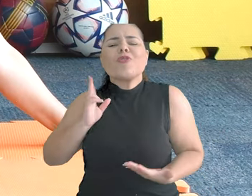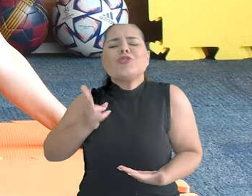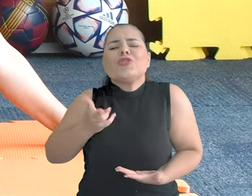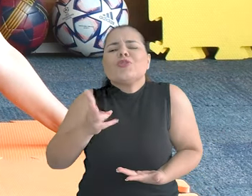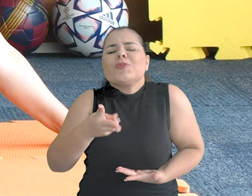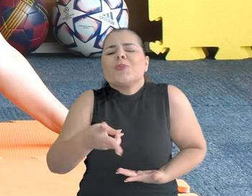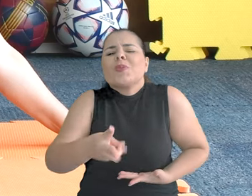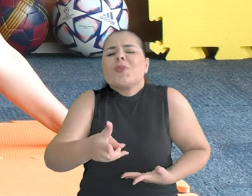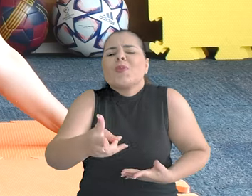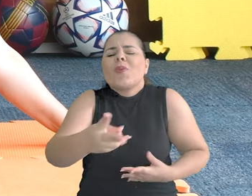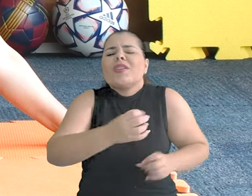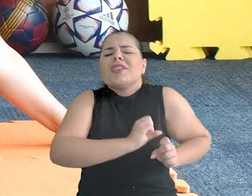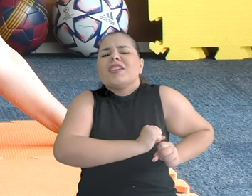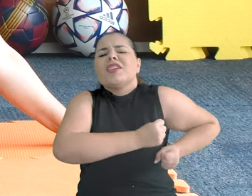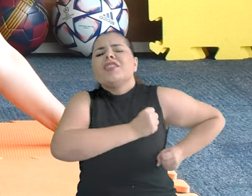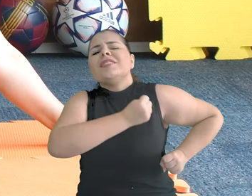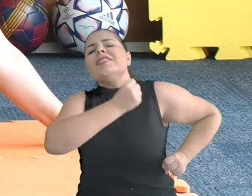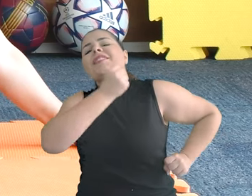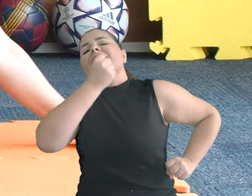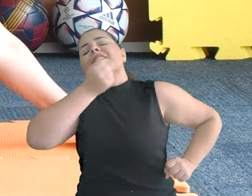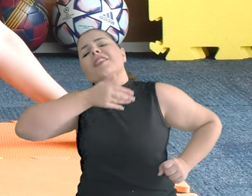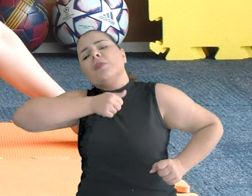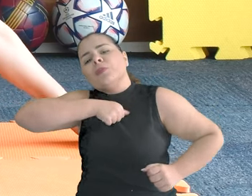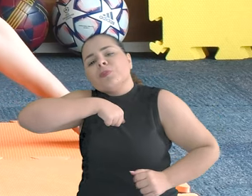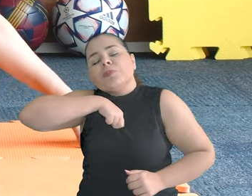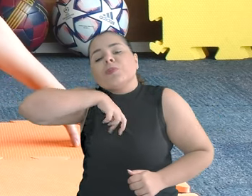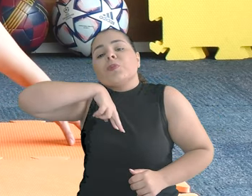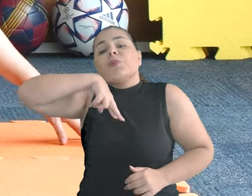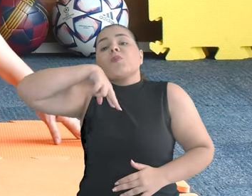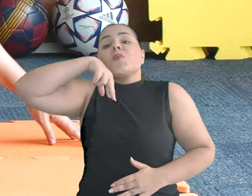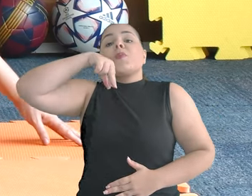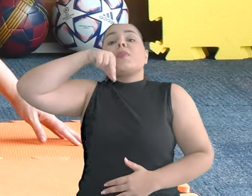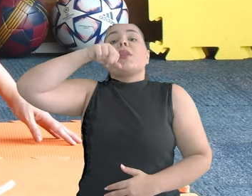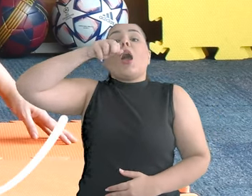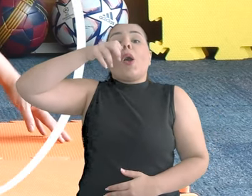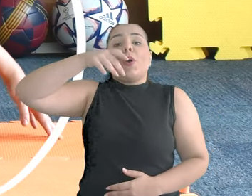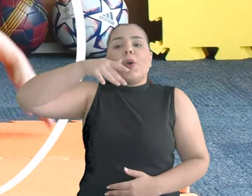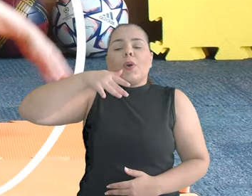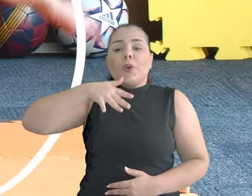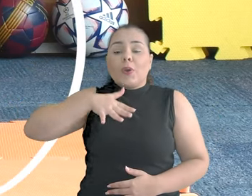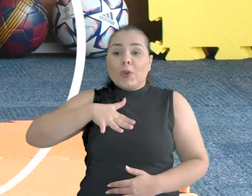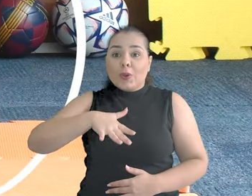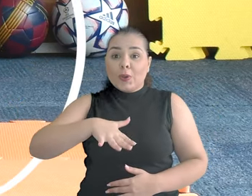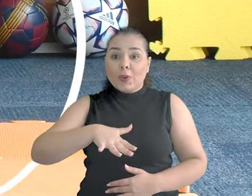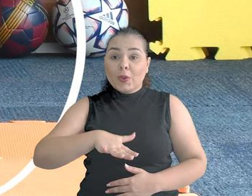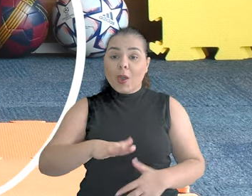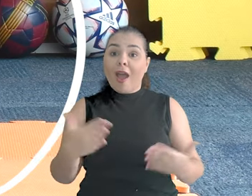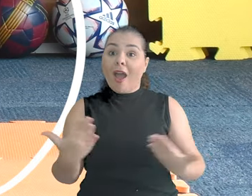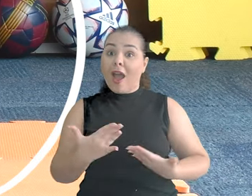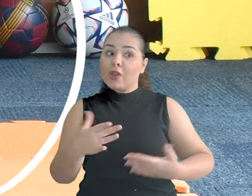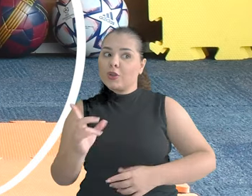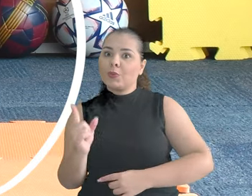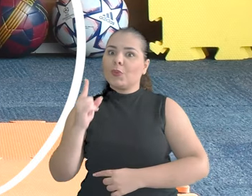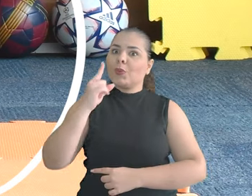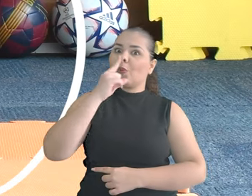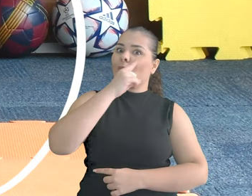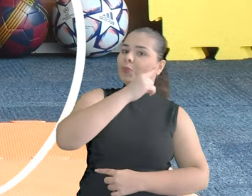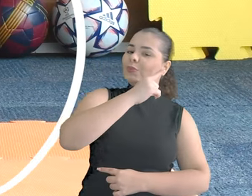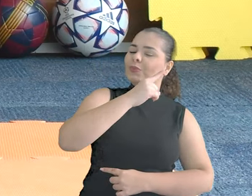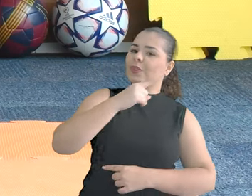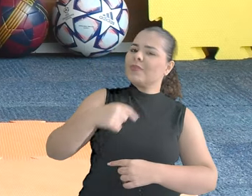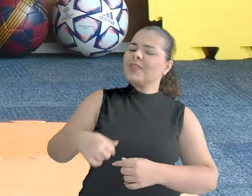cresce, cresce, cresce, inspira. Solta o ar para o outro lado.